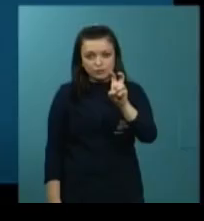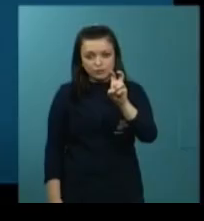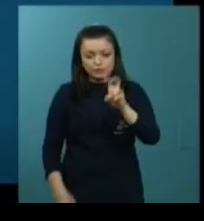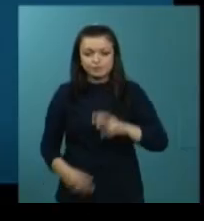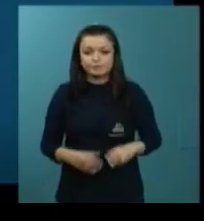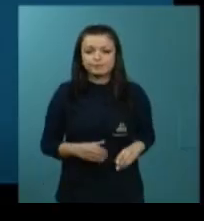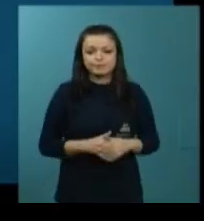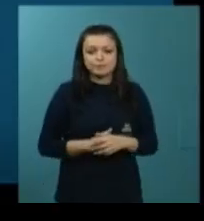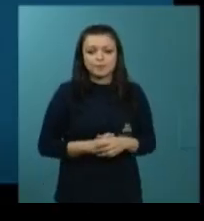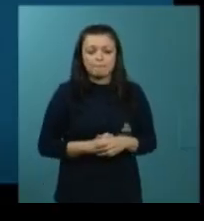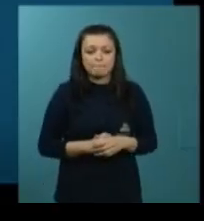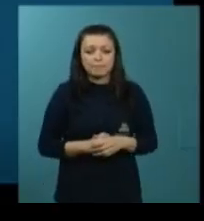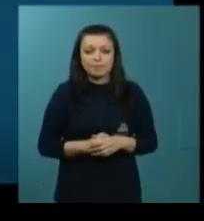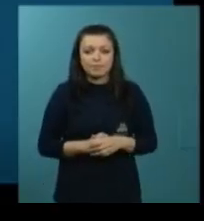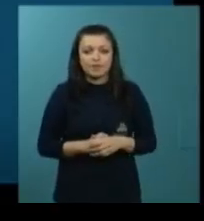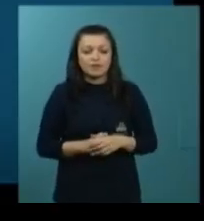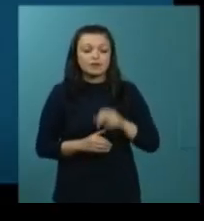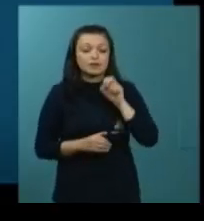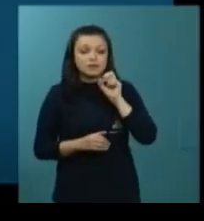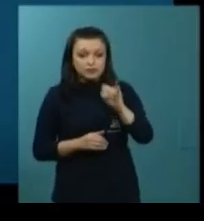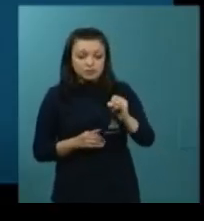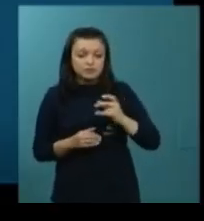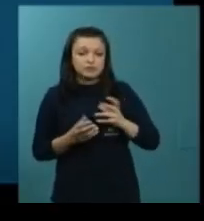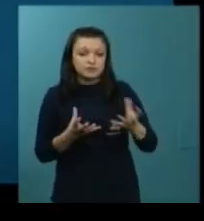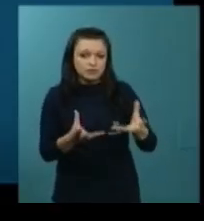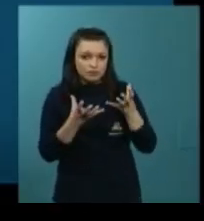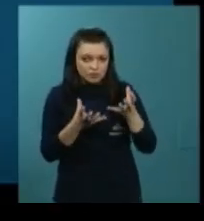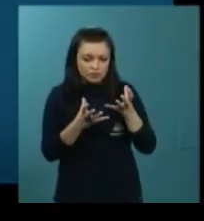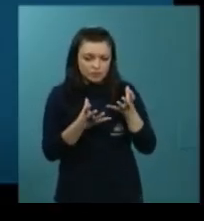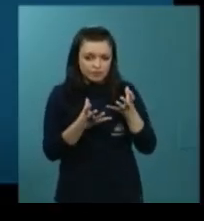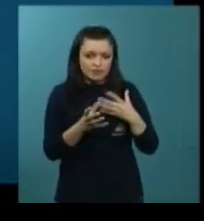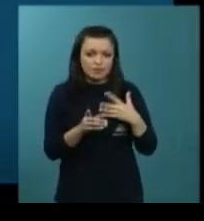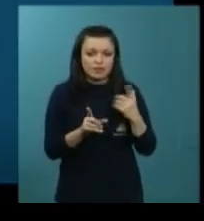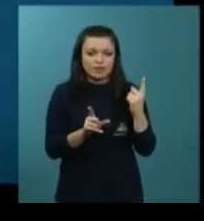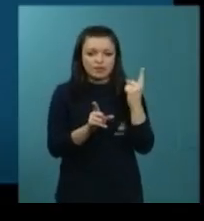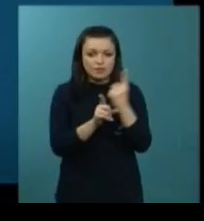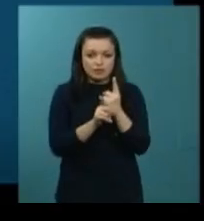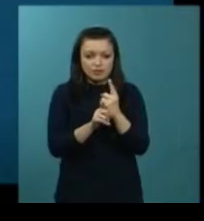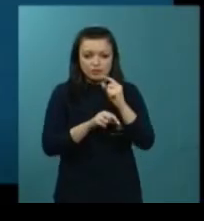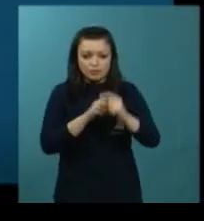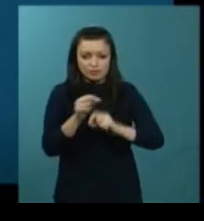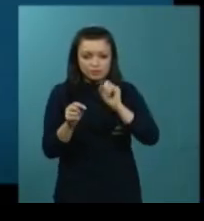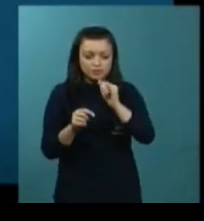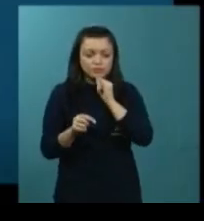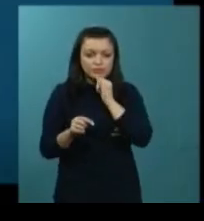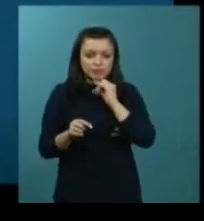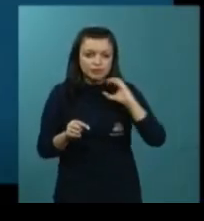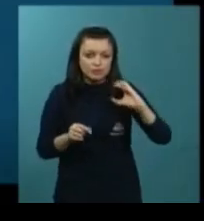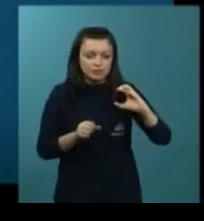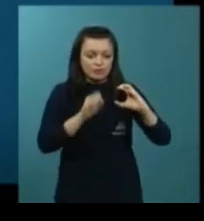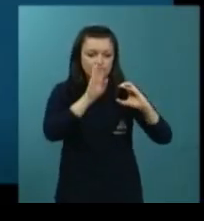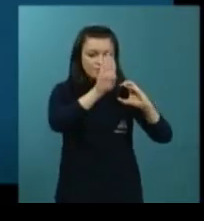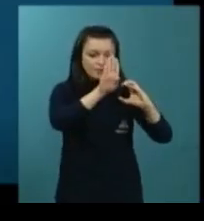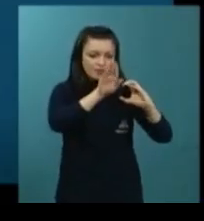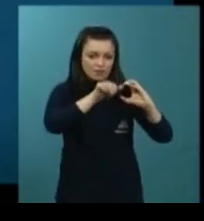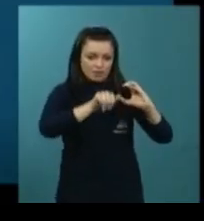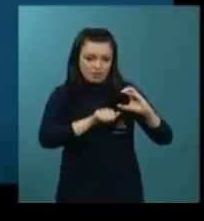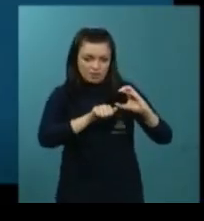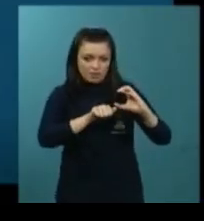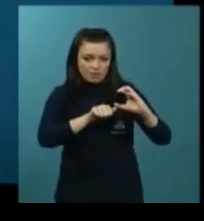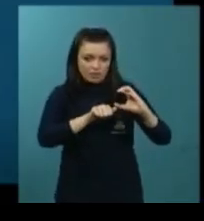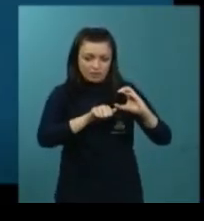3 e 5. Se nós queremos o complementar de B em relação a